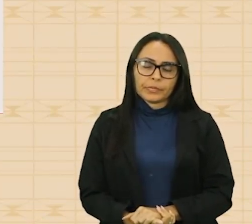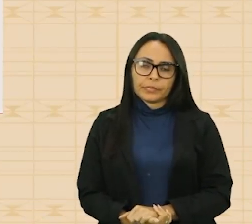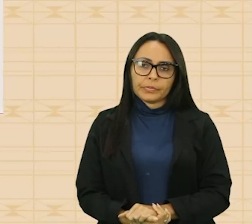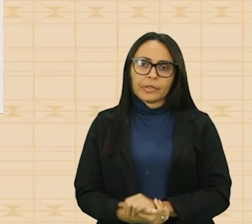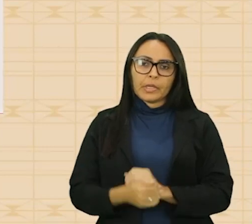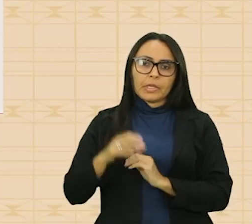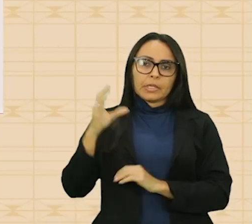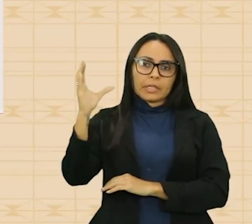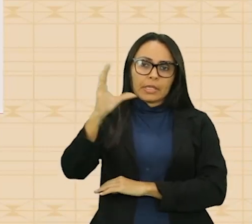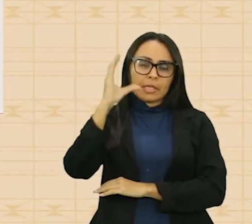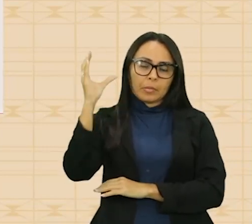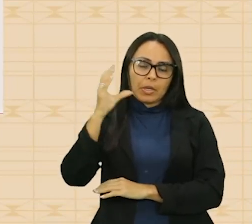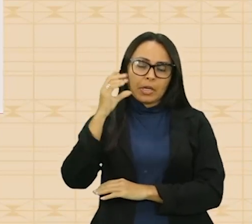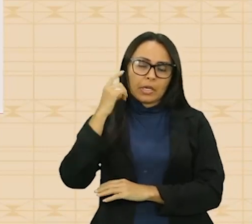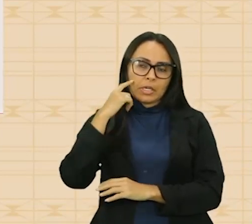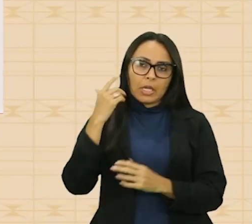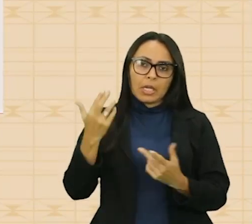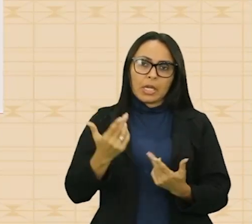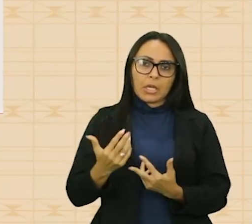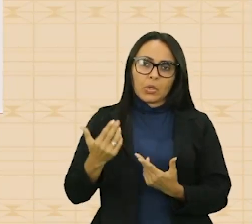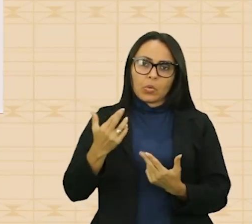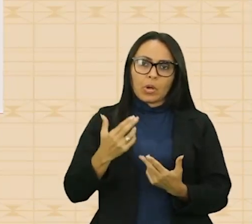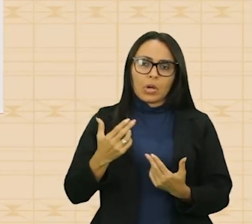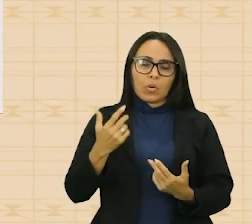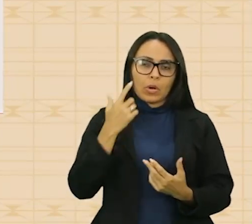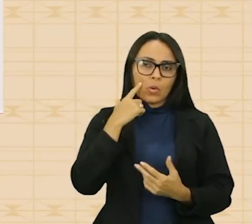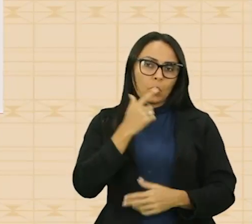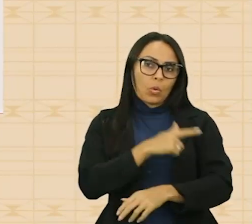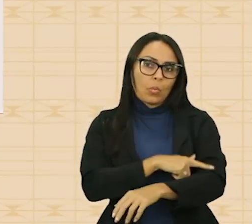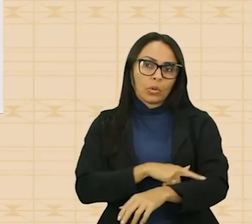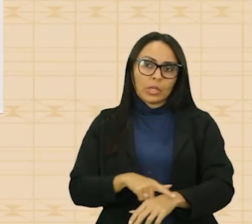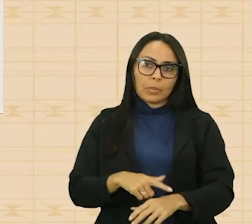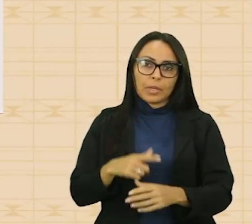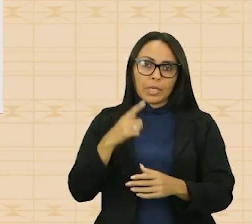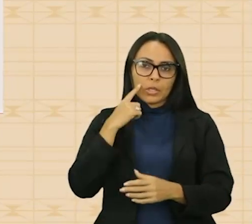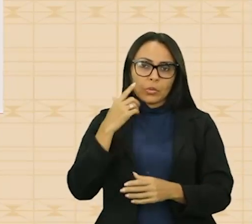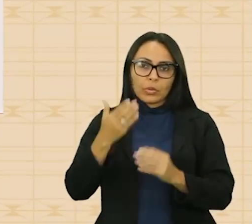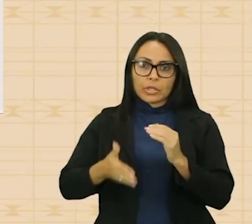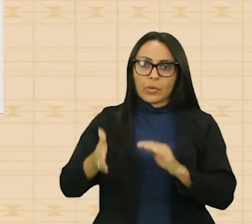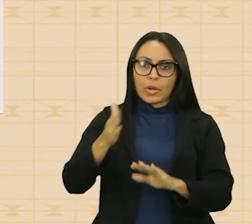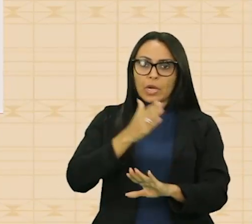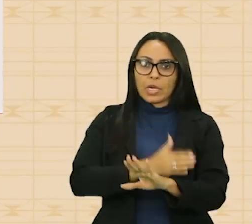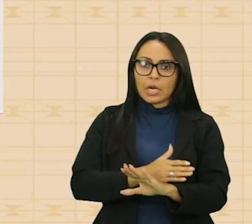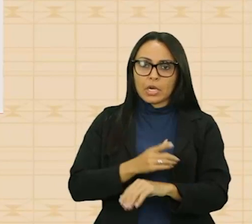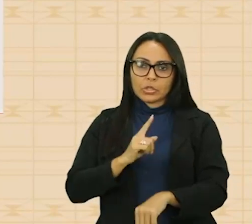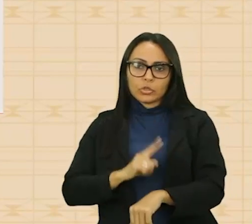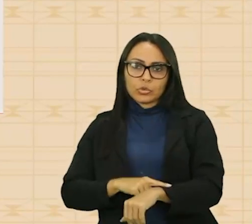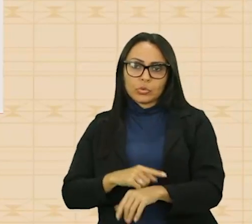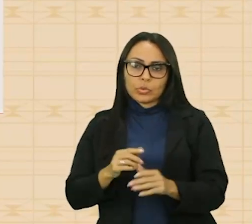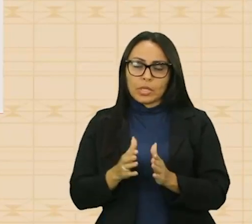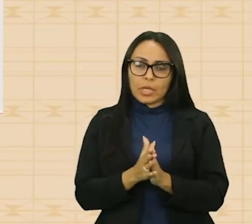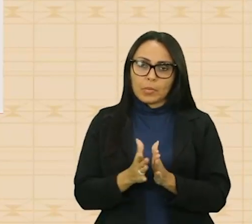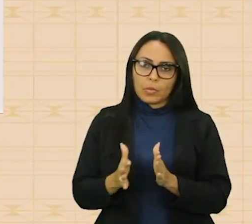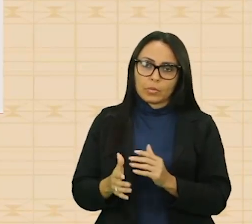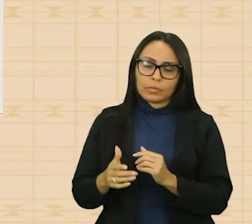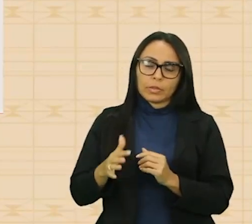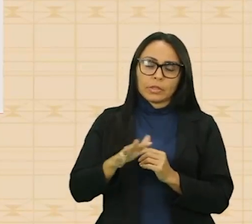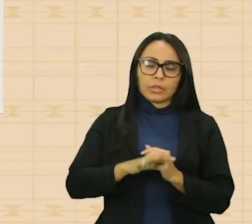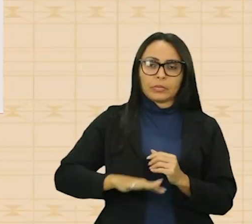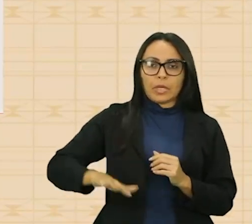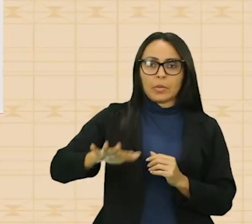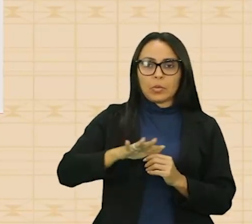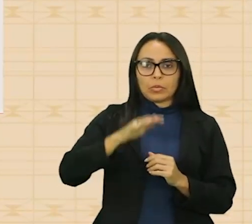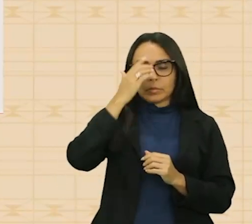o comportamento, a sucessão do tempo, né? Então, vários dias e vários dias, o tempo vai se comportar